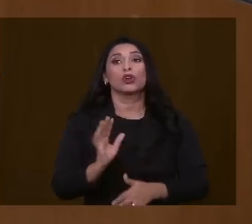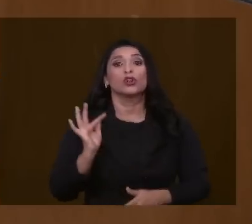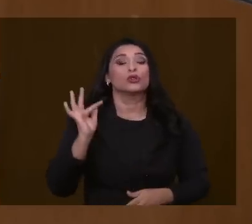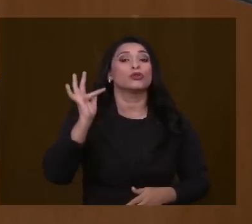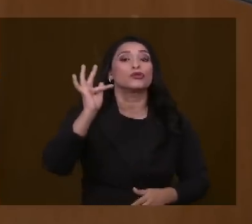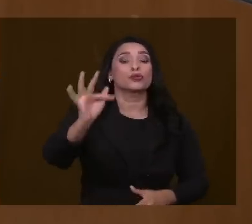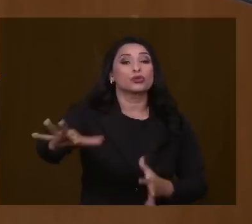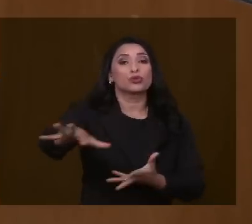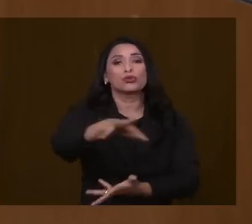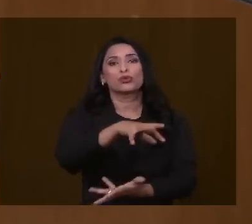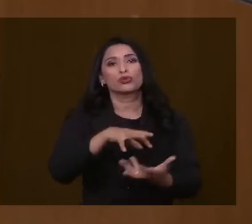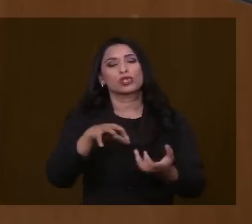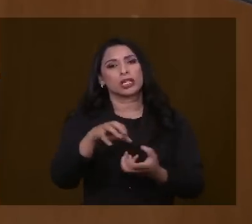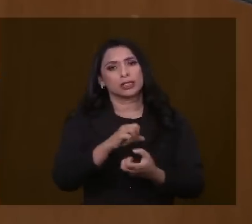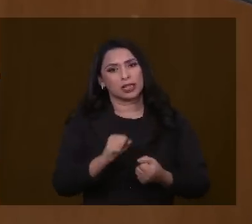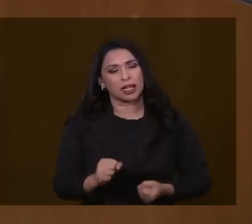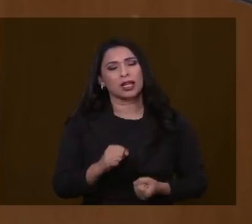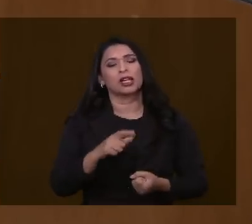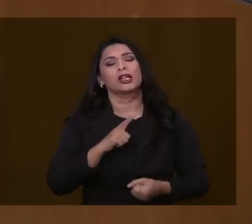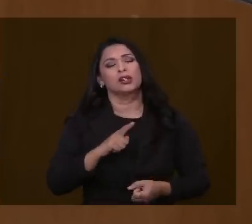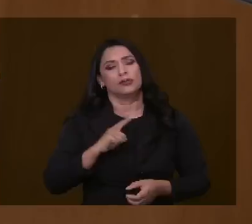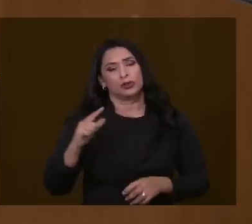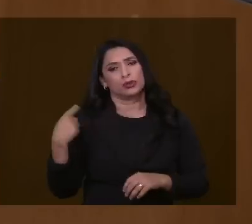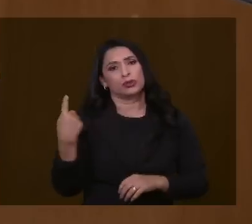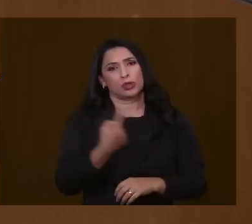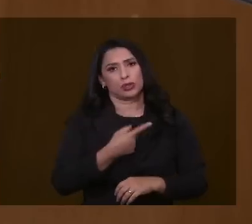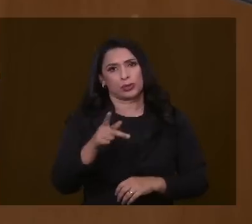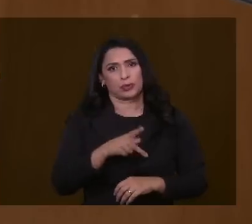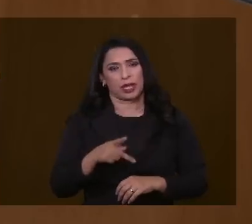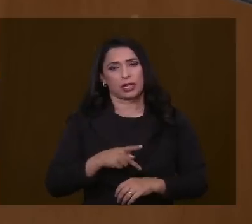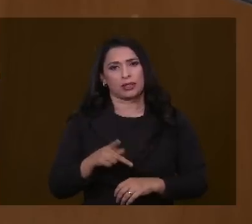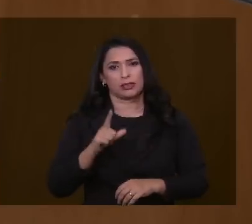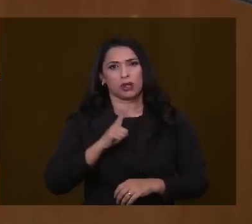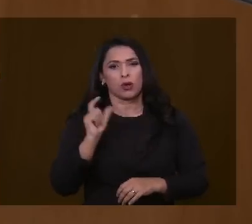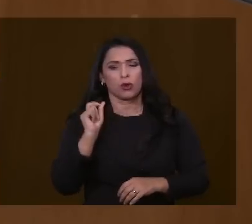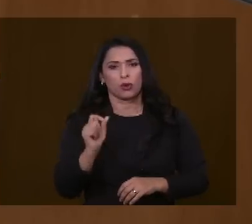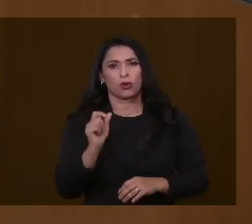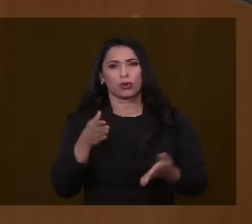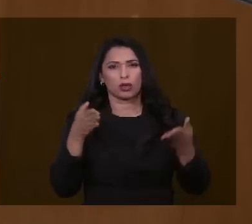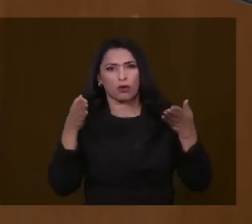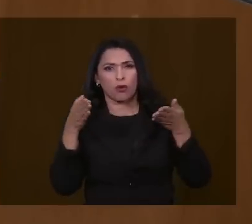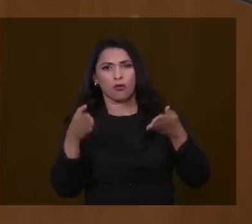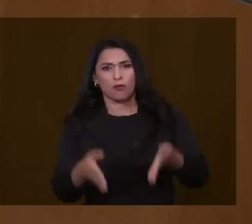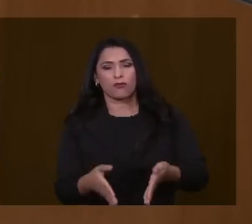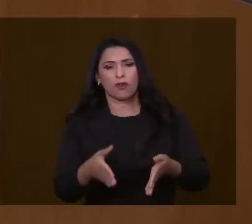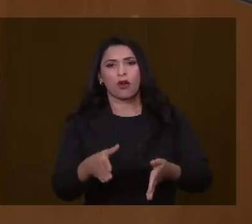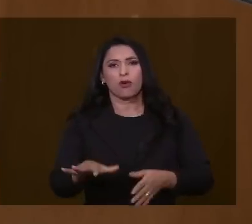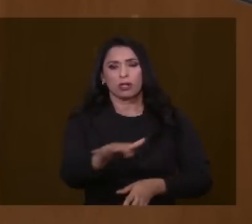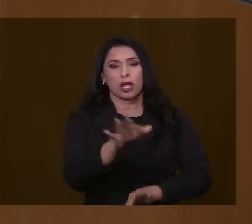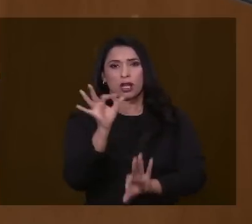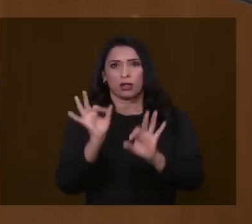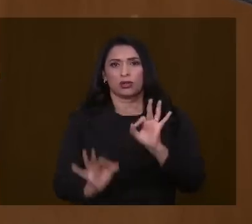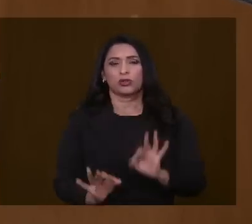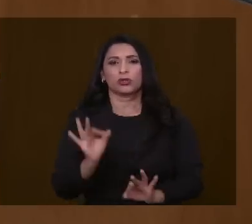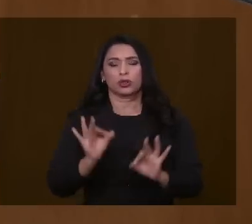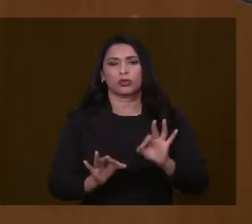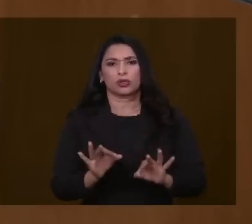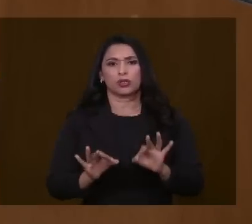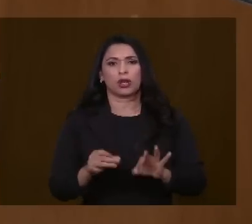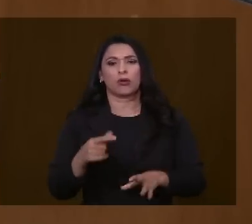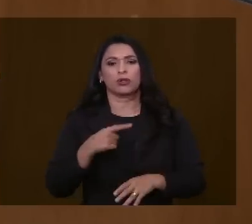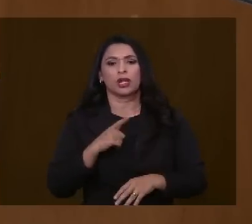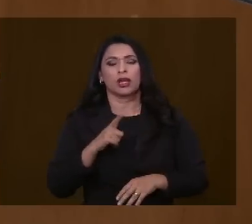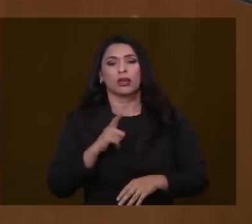nosso país. Com atenções endereçadas a essa eloquente postura jurisdicional, sinto-me